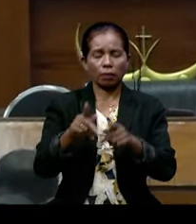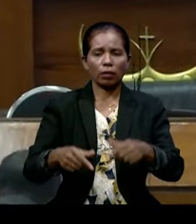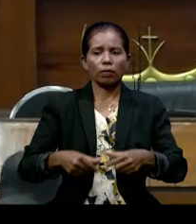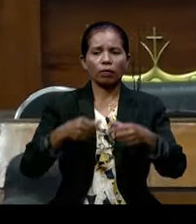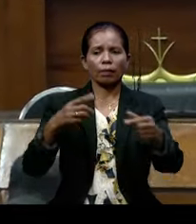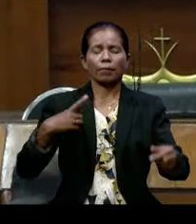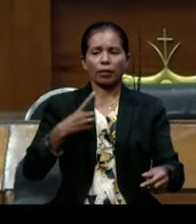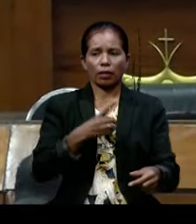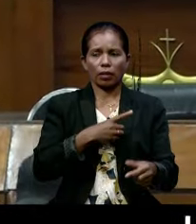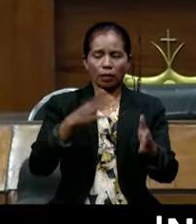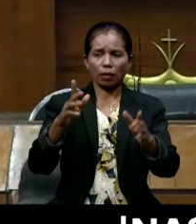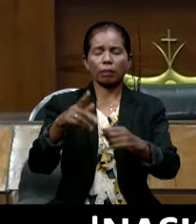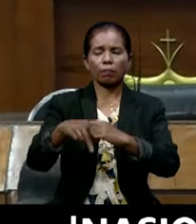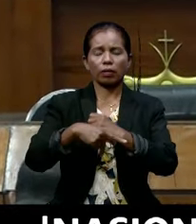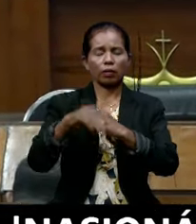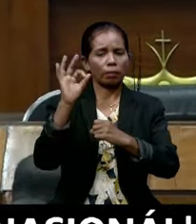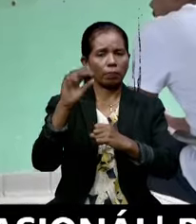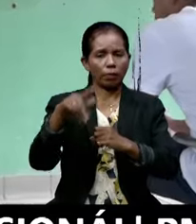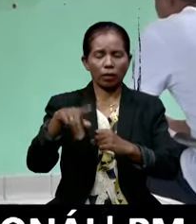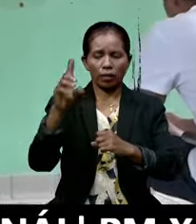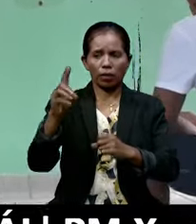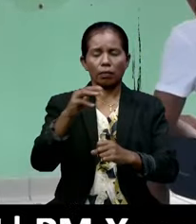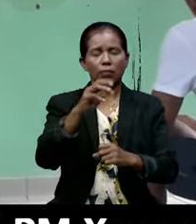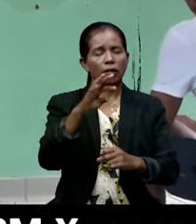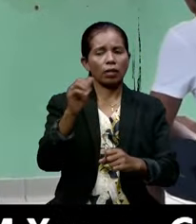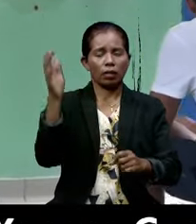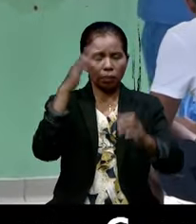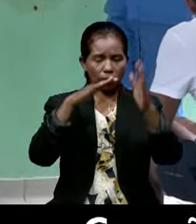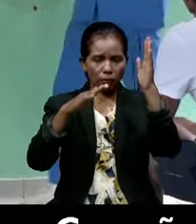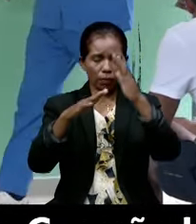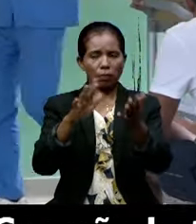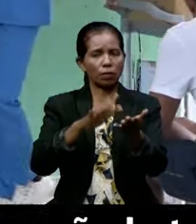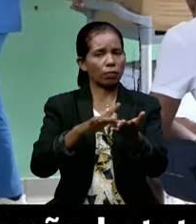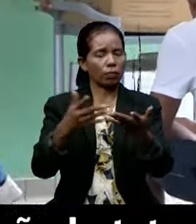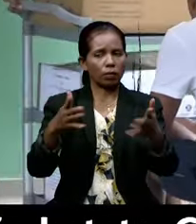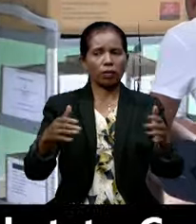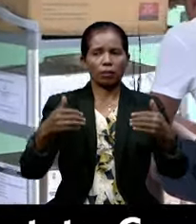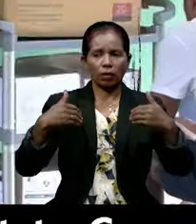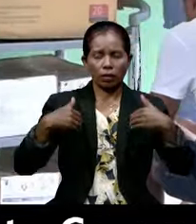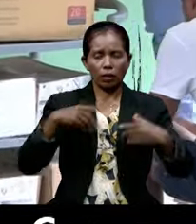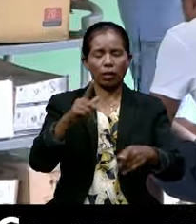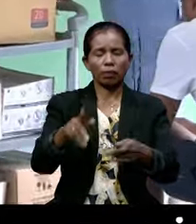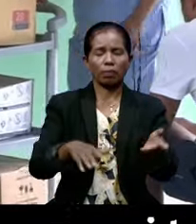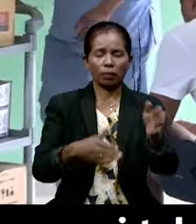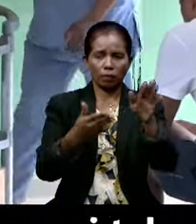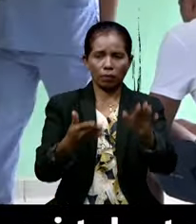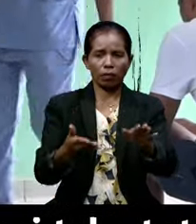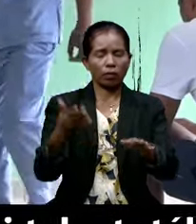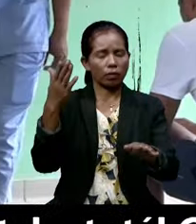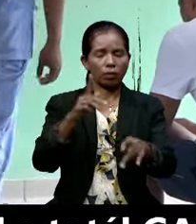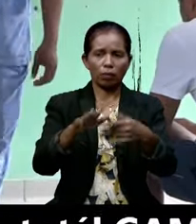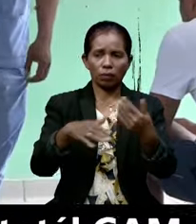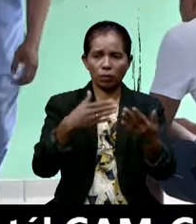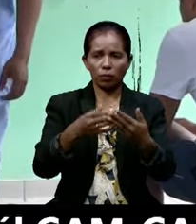é deputada usi bancada PD, Maria Teresa Guzmão. Problema falta aimoruk, né? Beleha moço mortalidade, né? Be durante, né? Entidade,